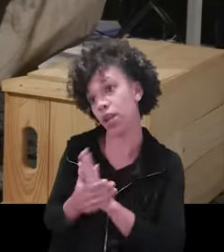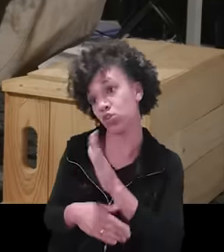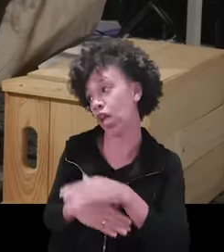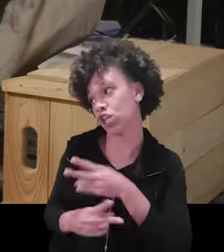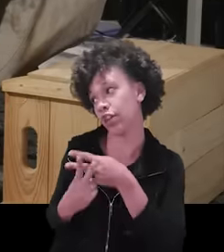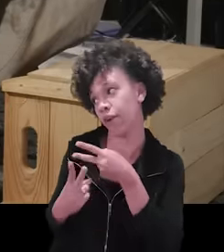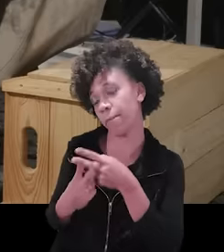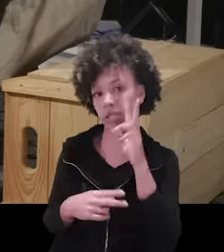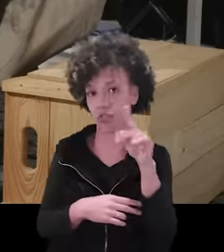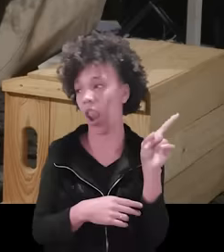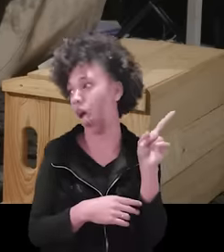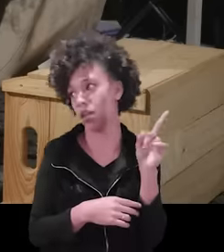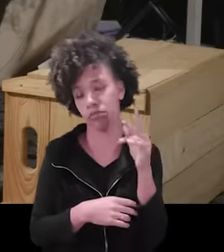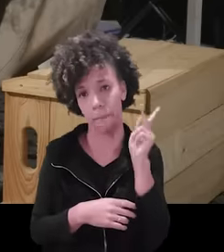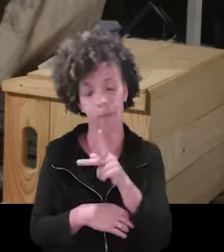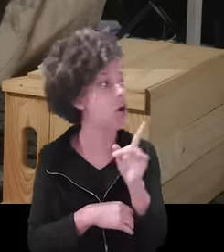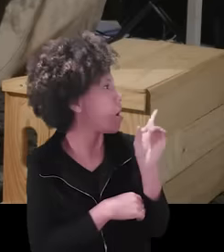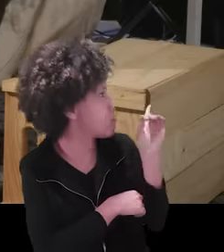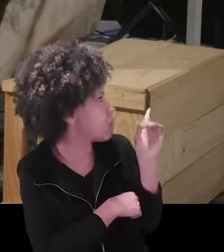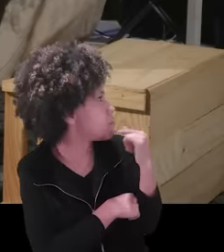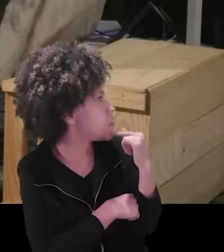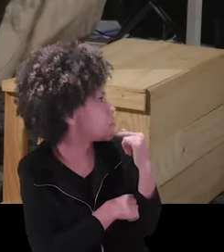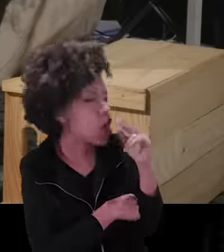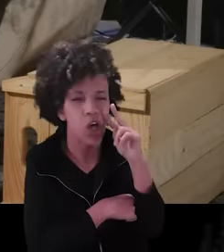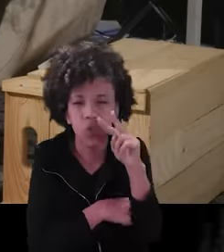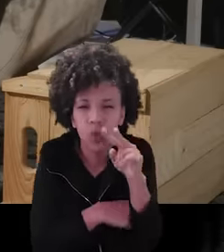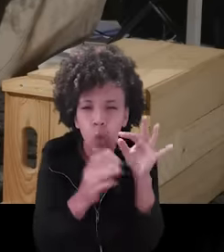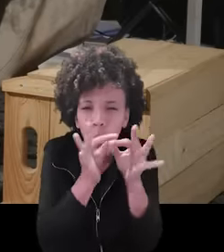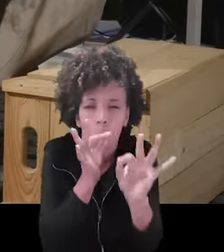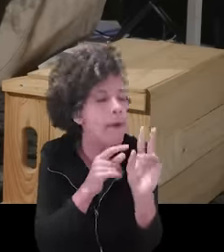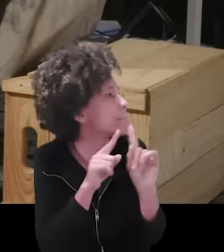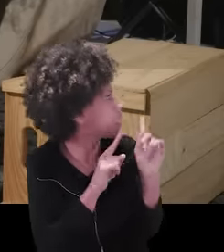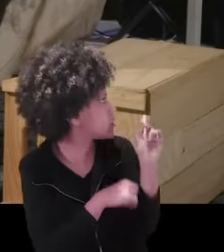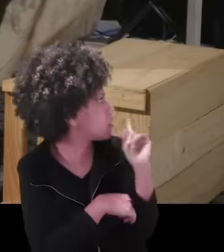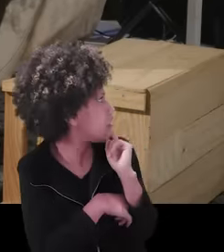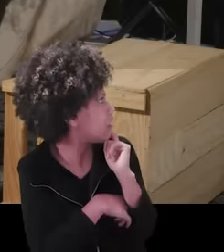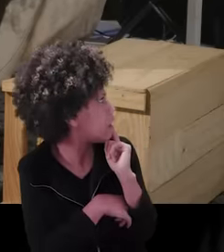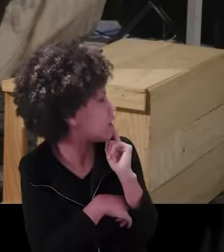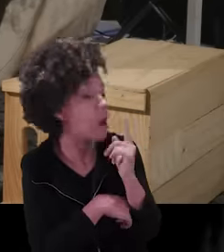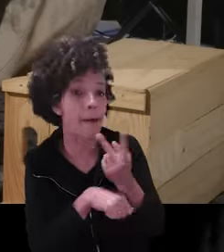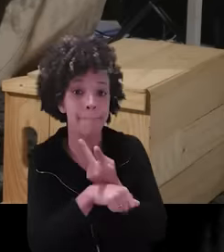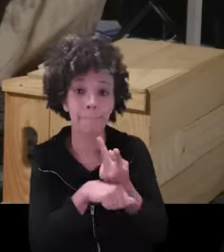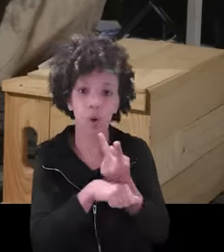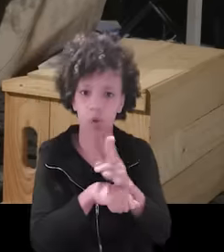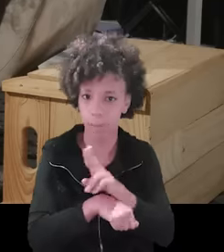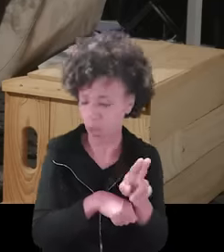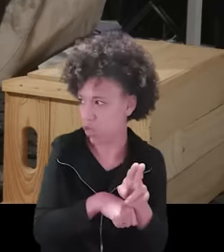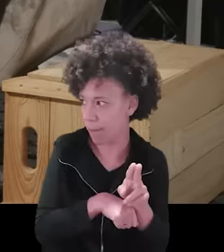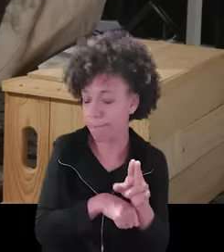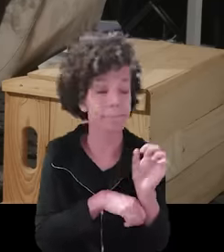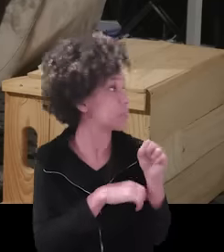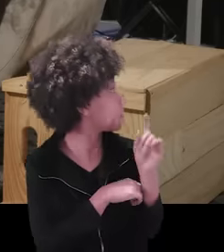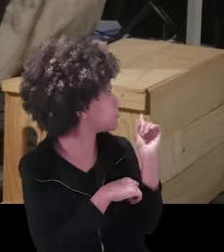o marido dela já hahaha agora essa o daqui eu não enxergo muito bem mas enfim Aí você procura pelo